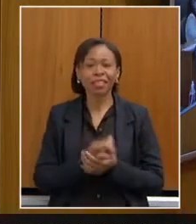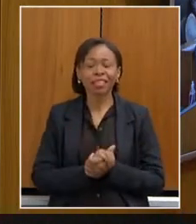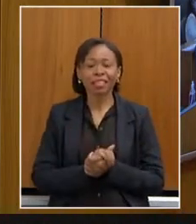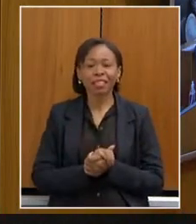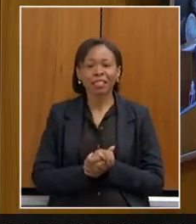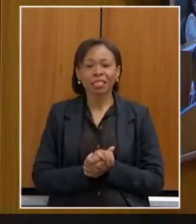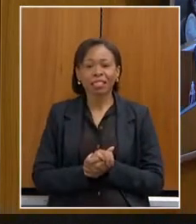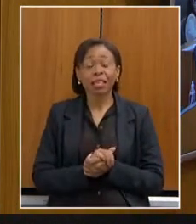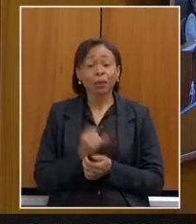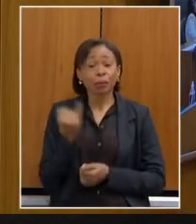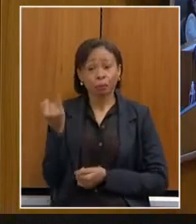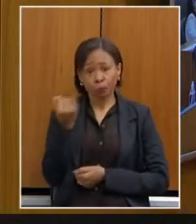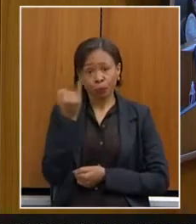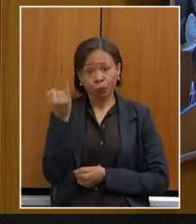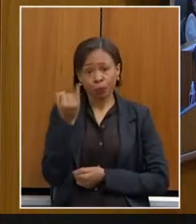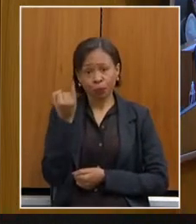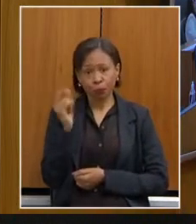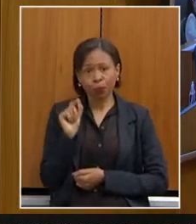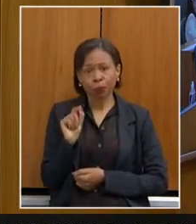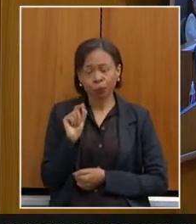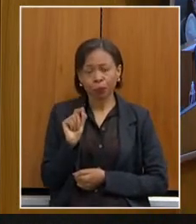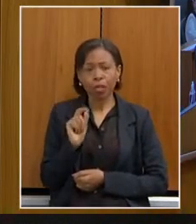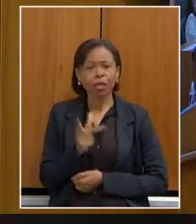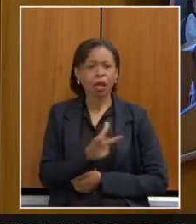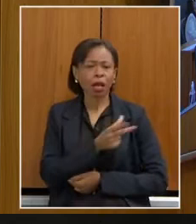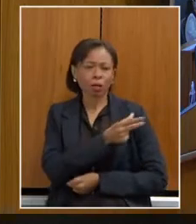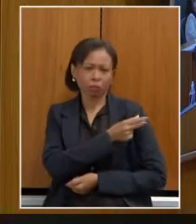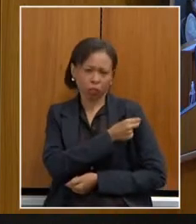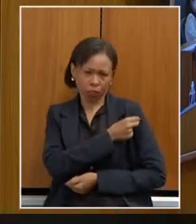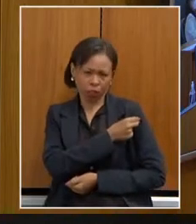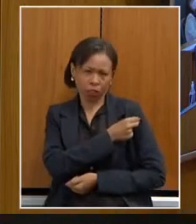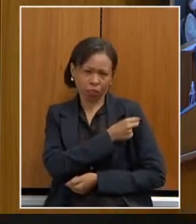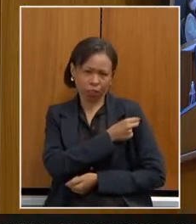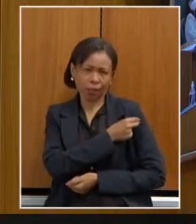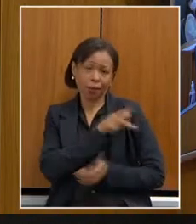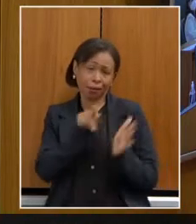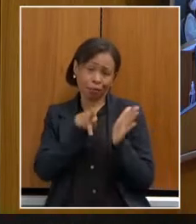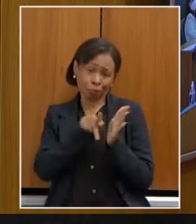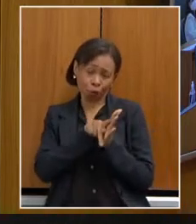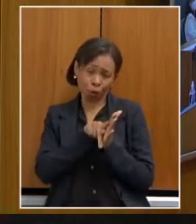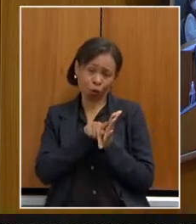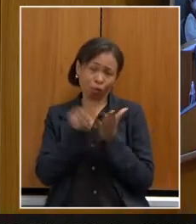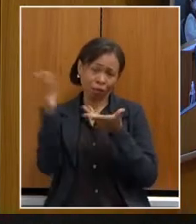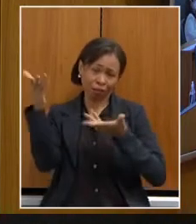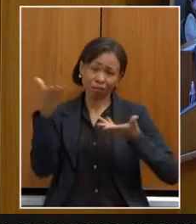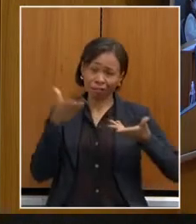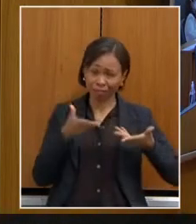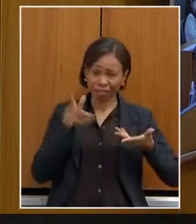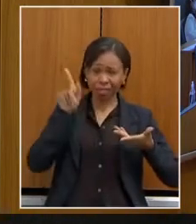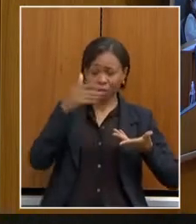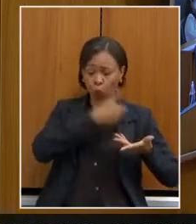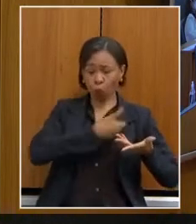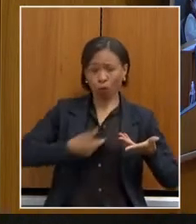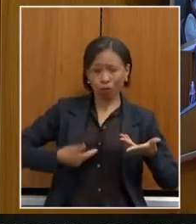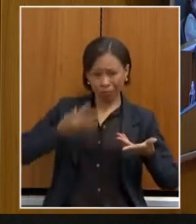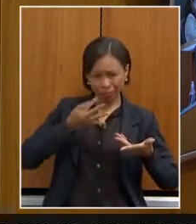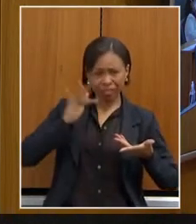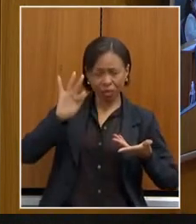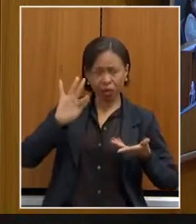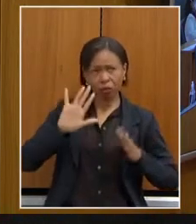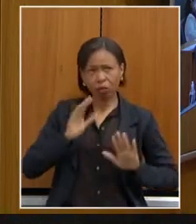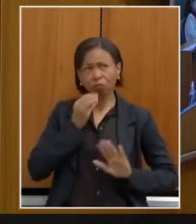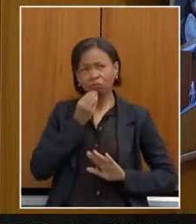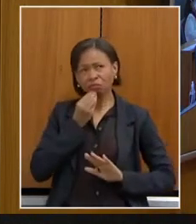Um ponto importante. A vacina, o único meio de chegar é pelo governo federal. A expectativa que nós temos é que, em agosto e setembro,